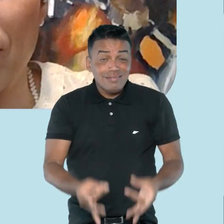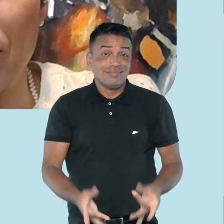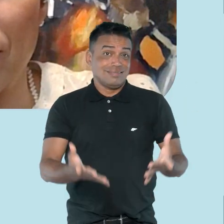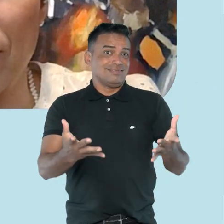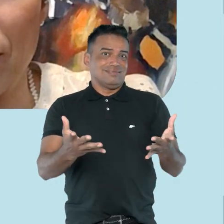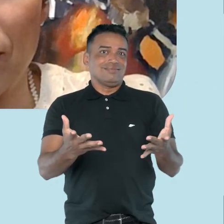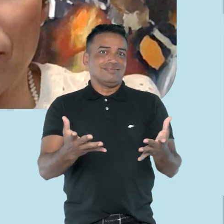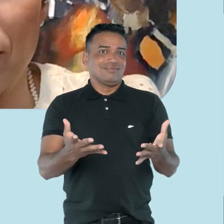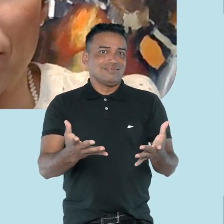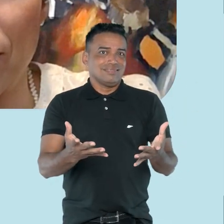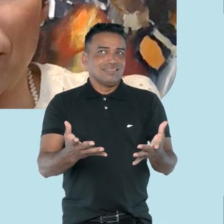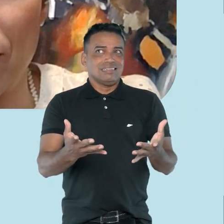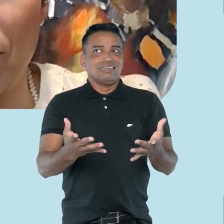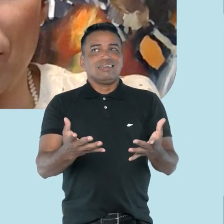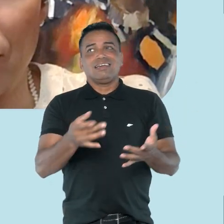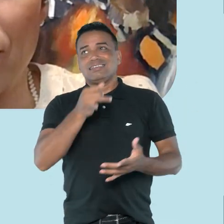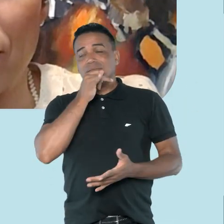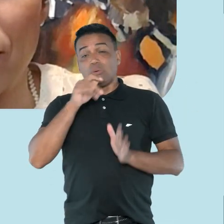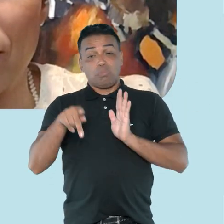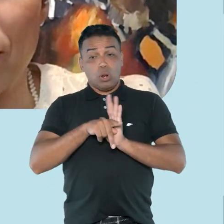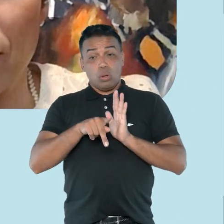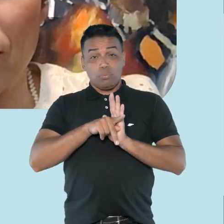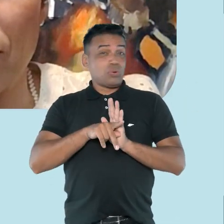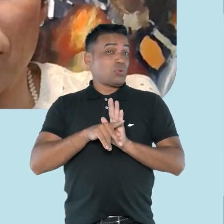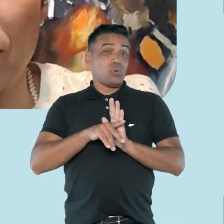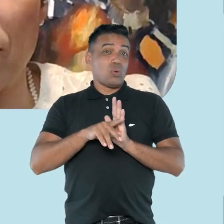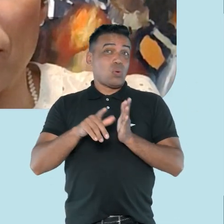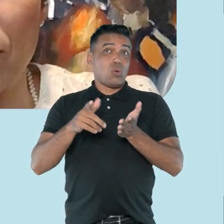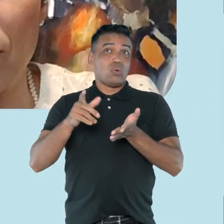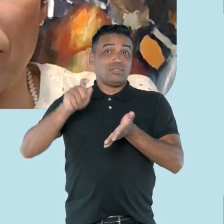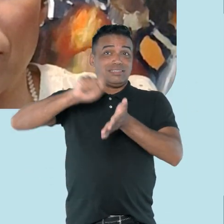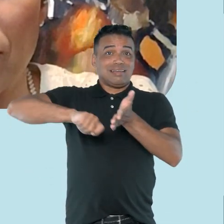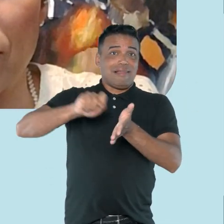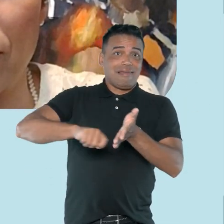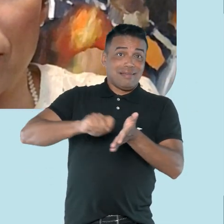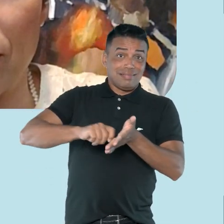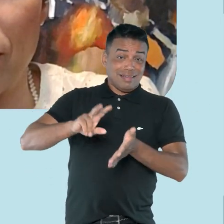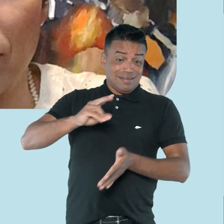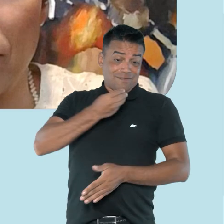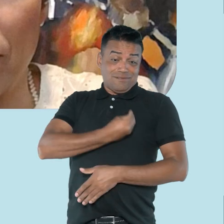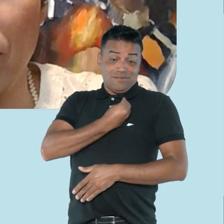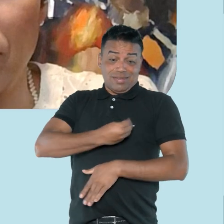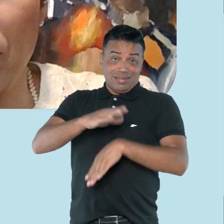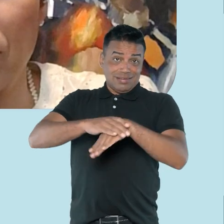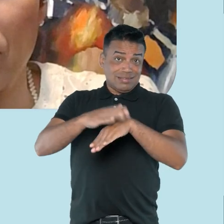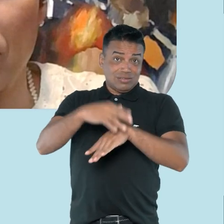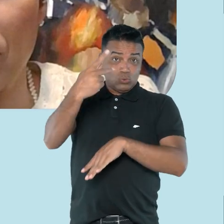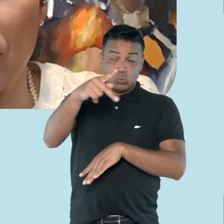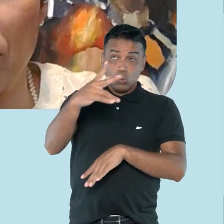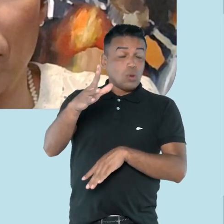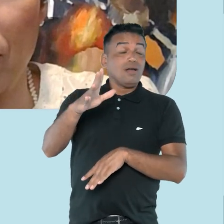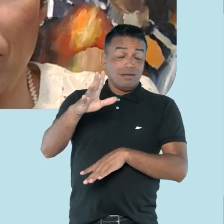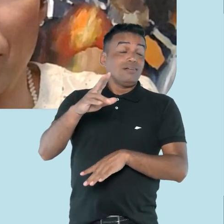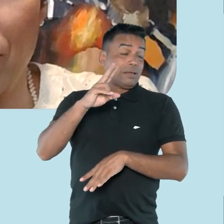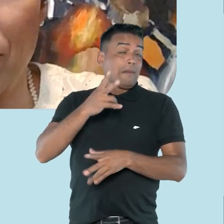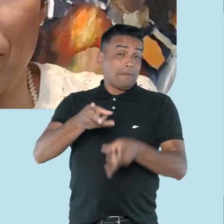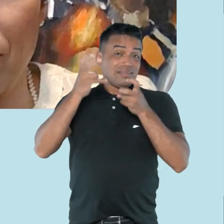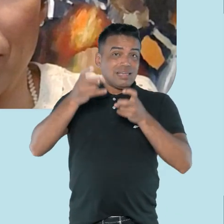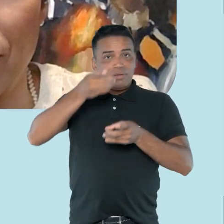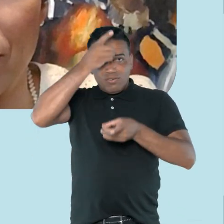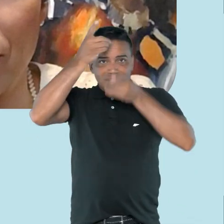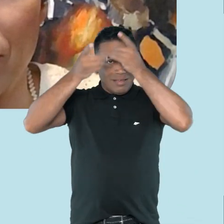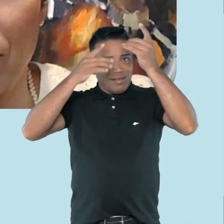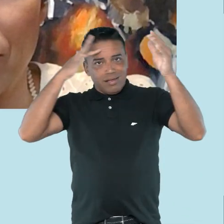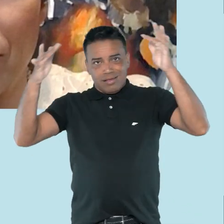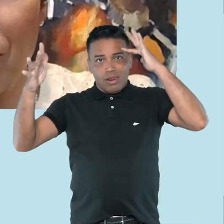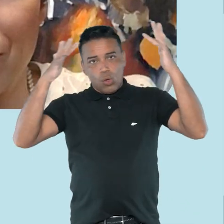ainda que a gente não esteja falando de algo autobiográfico, né? Tem a criação está aqui de modo muito evidente e tudo mais, mas você